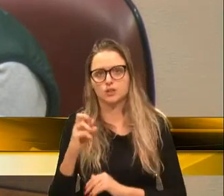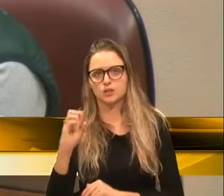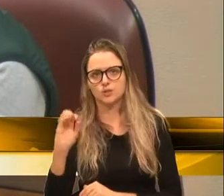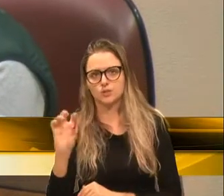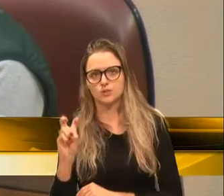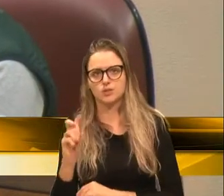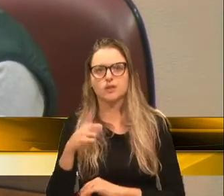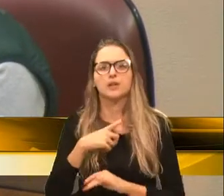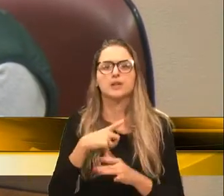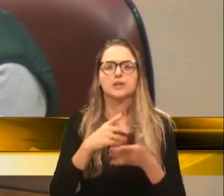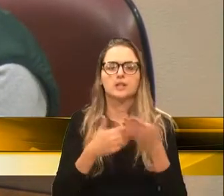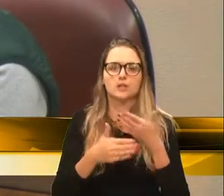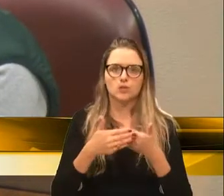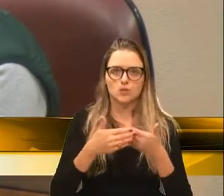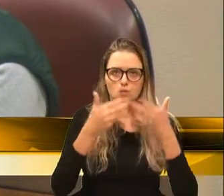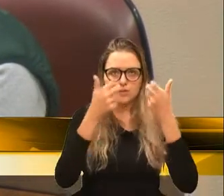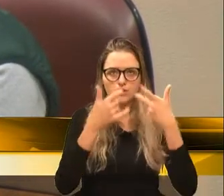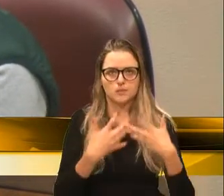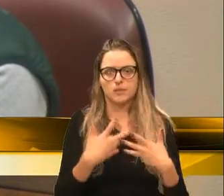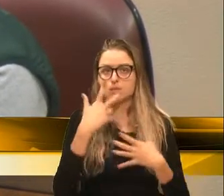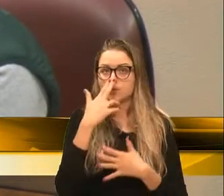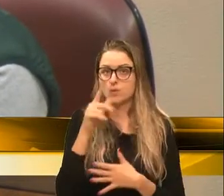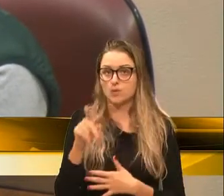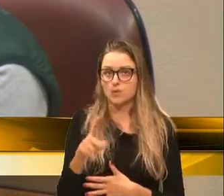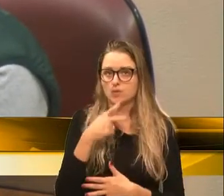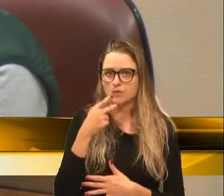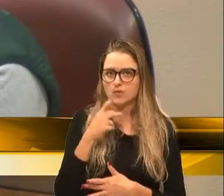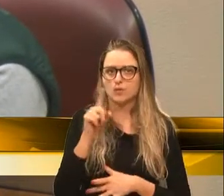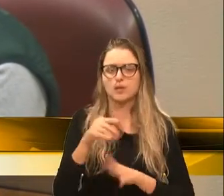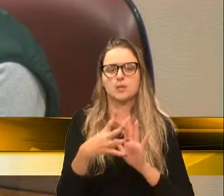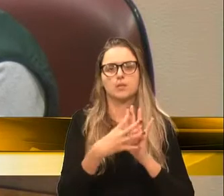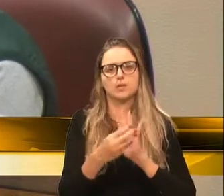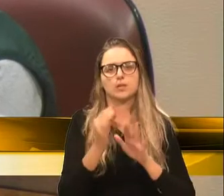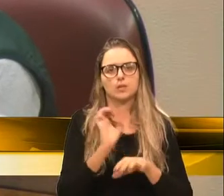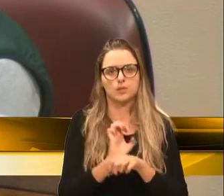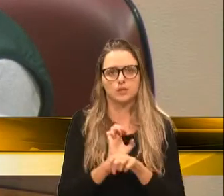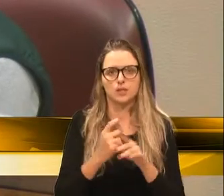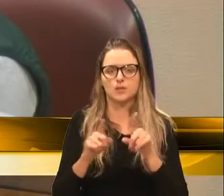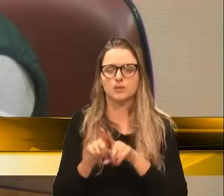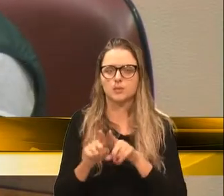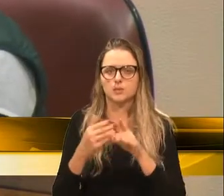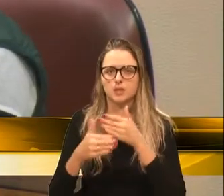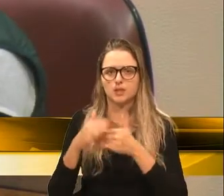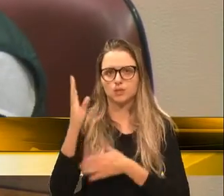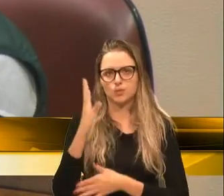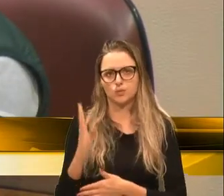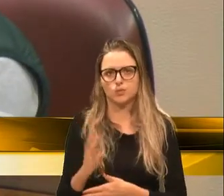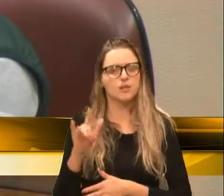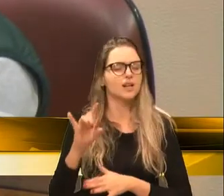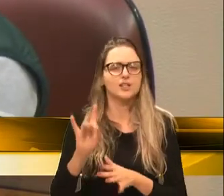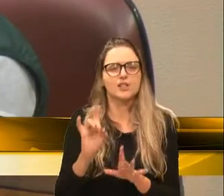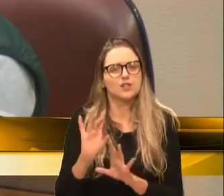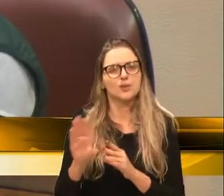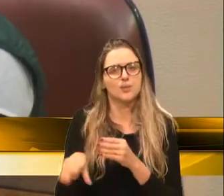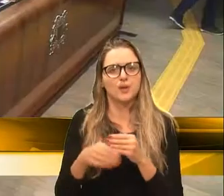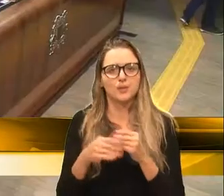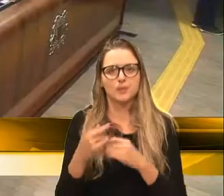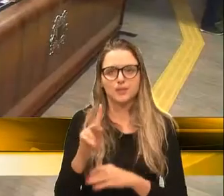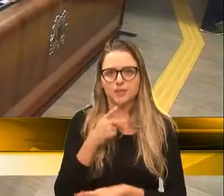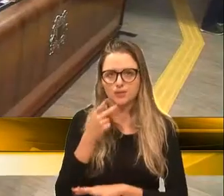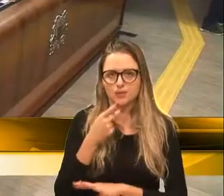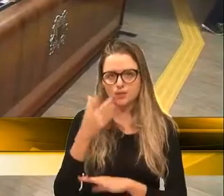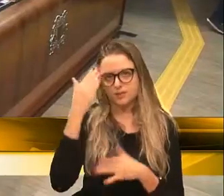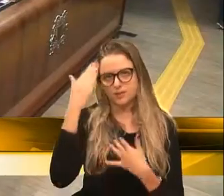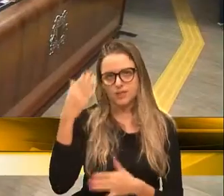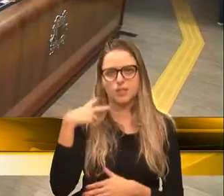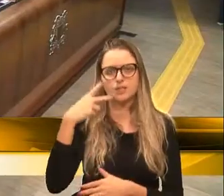teve toda essa expansão que Vossa Excelência, inclusive, verifica, que é referência no Estado e, possivelmente, no Brasil ali adiante. Isso aí. Era só para contribuir, vereador. Muito